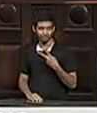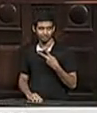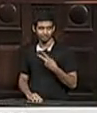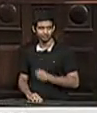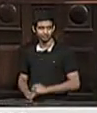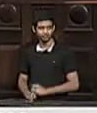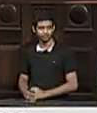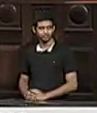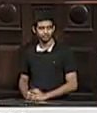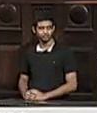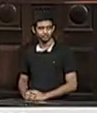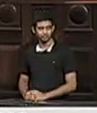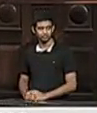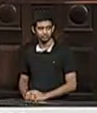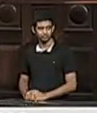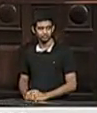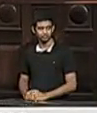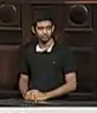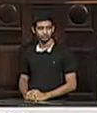apropriar